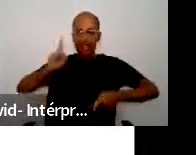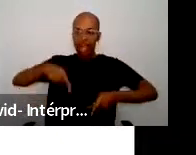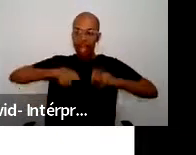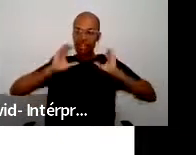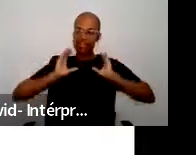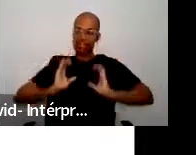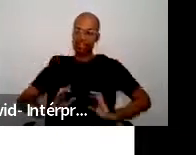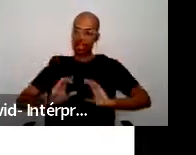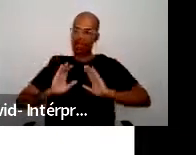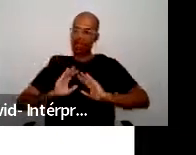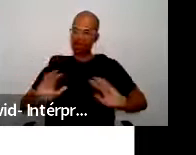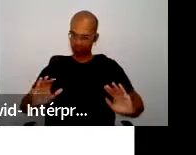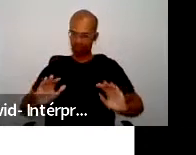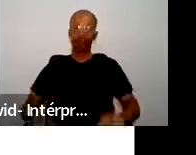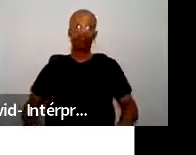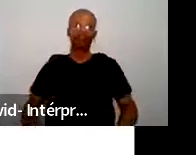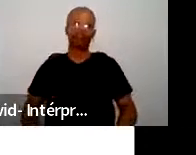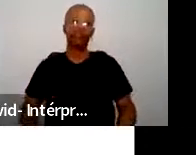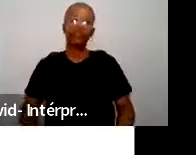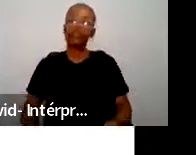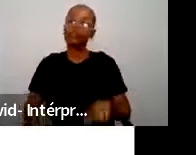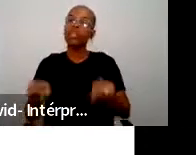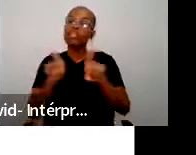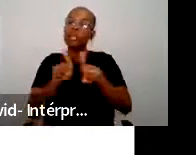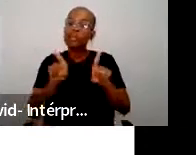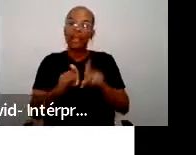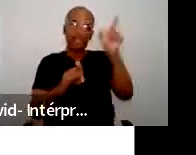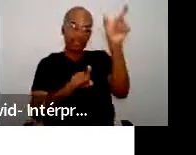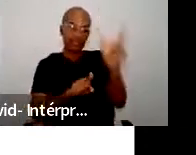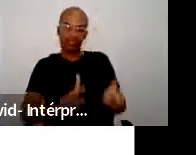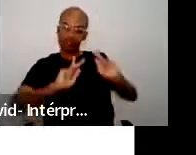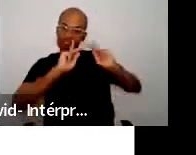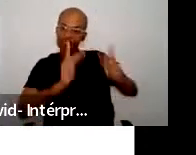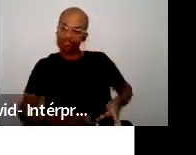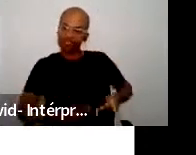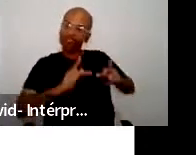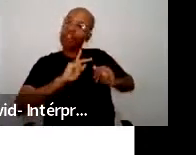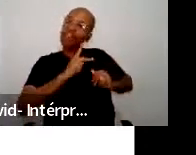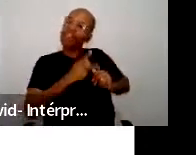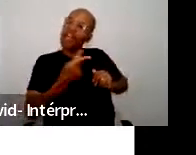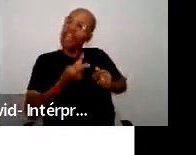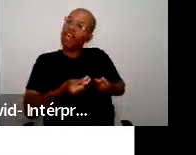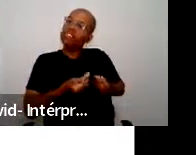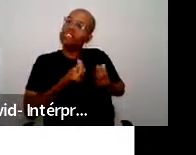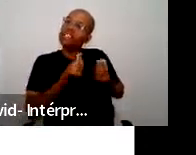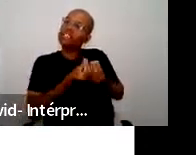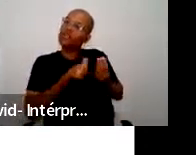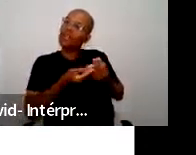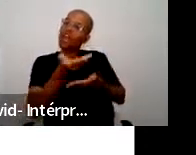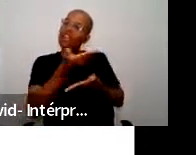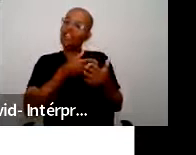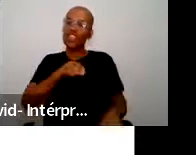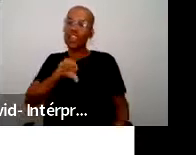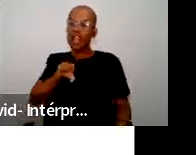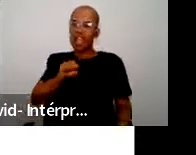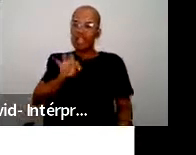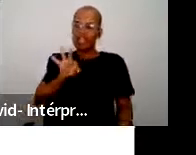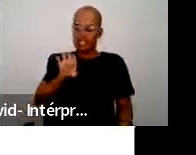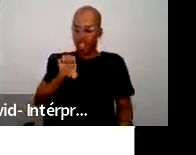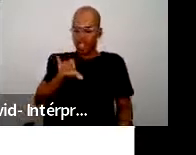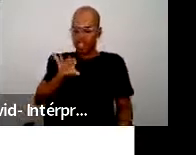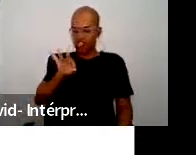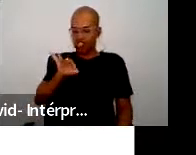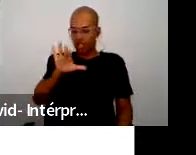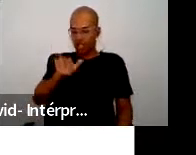né? E também o ser humano e sua sensibilidade nessa relação entre estética e educação.